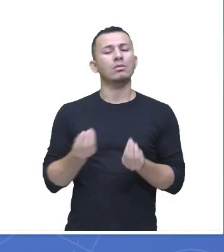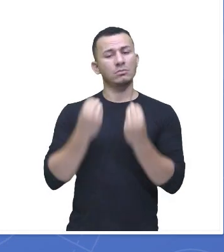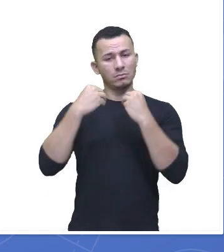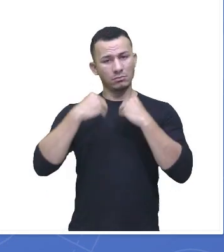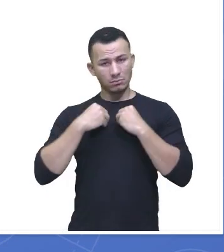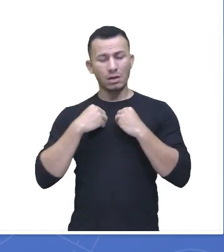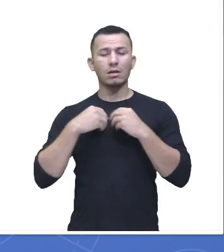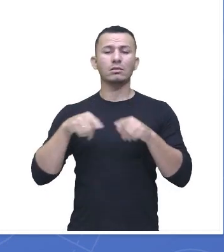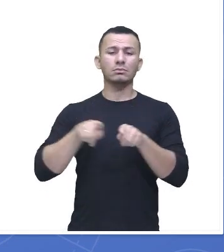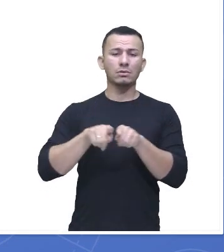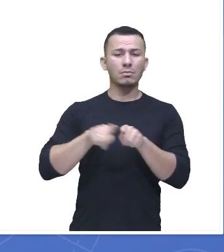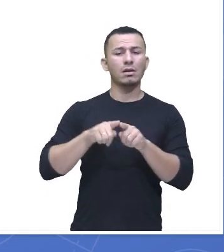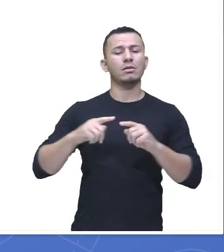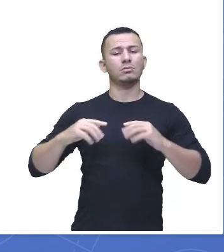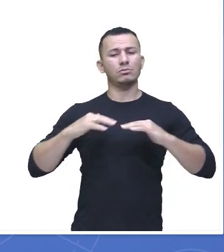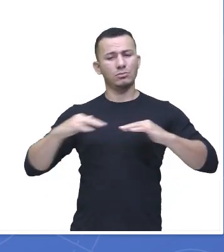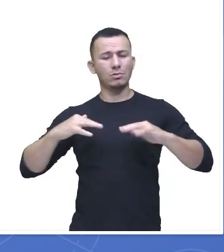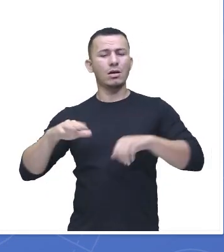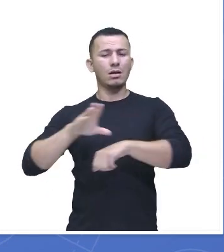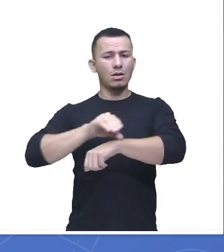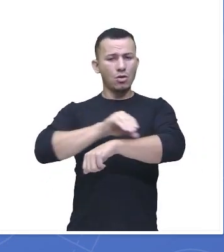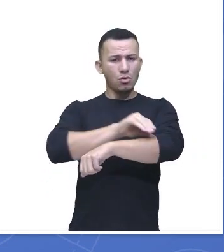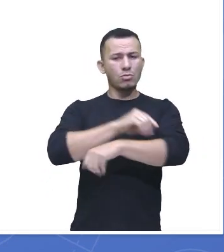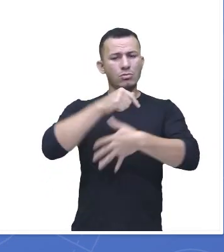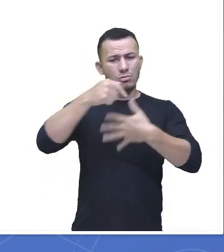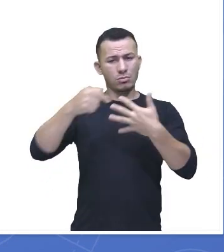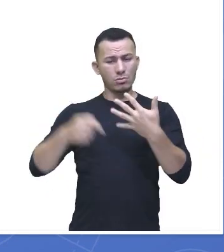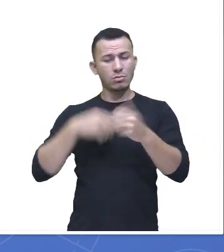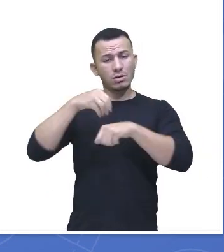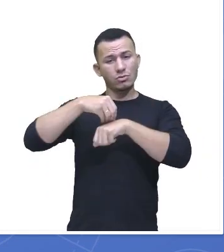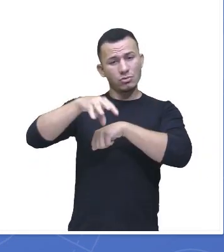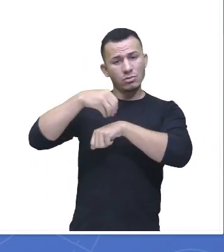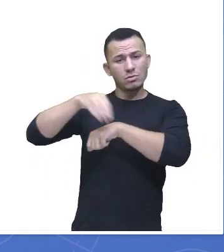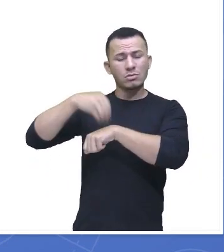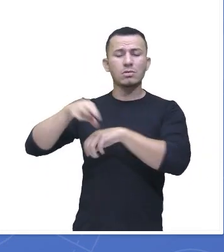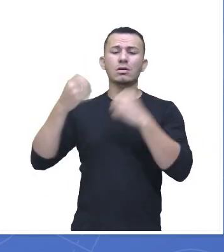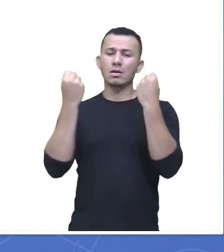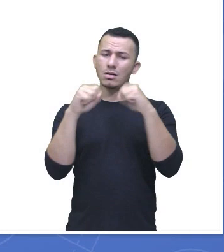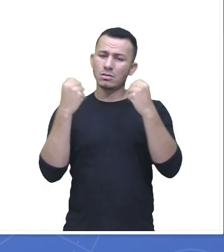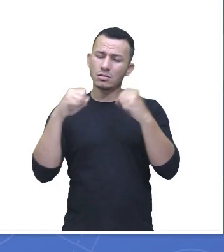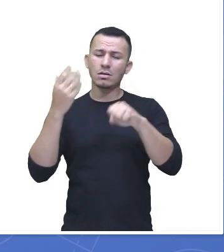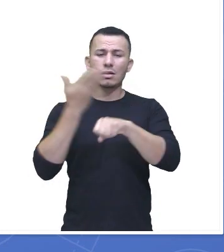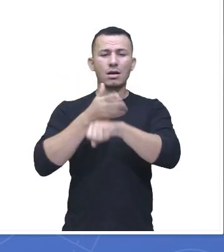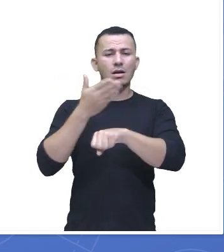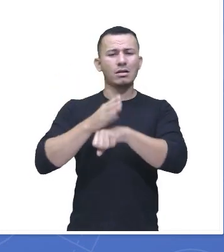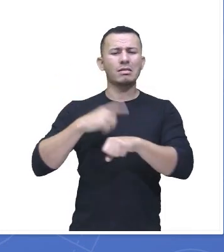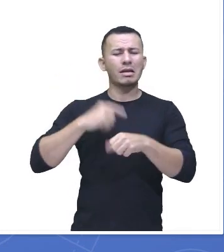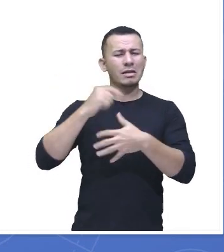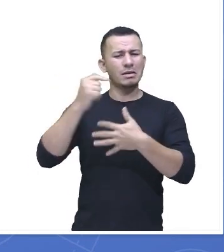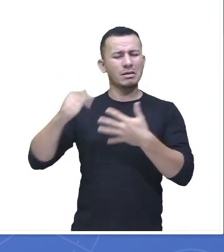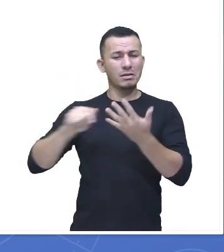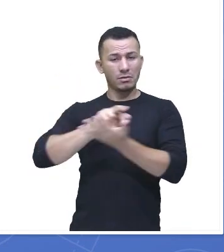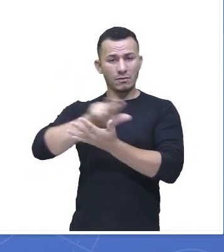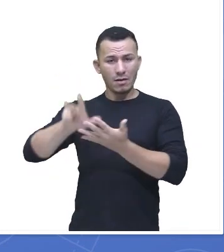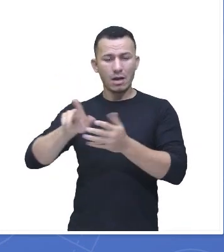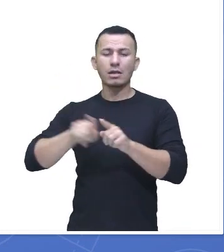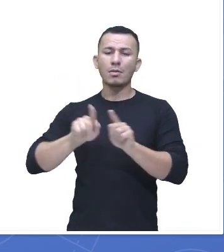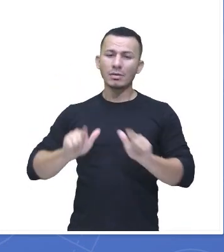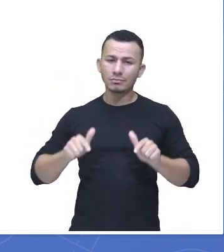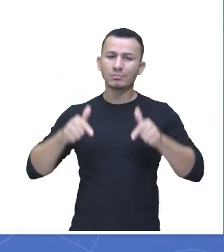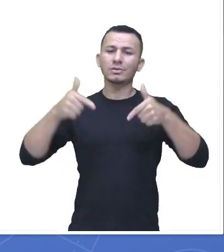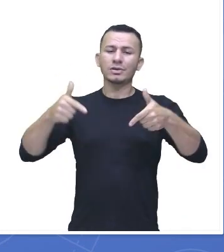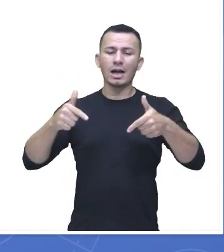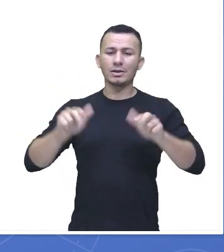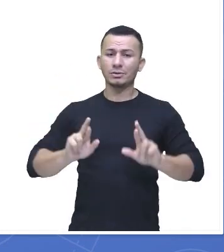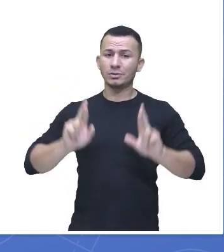músculo usando aí essas dicas que eu dei para vocês, relacionado às atividades, que elas devem ser variadas e de intensidades